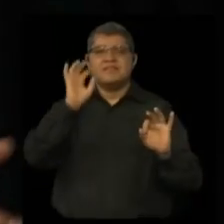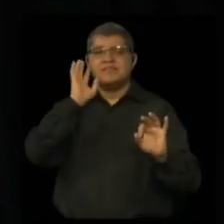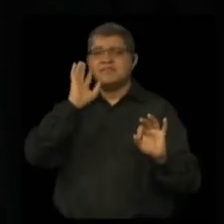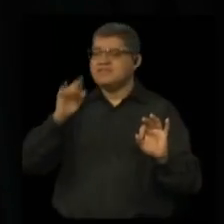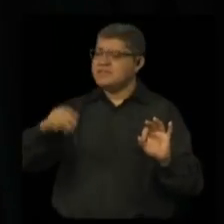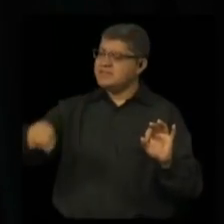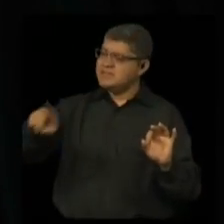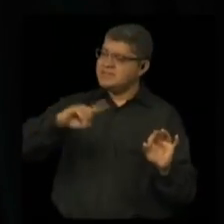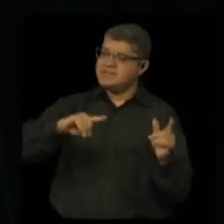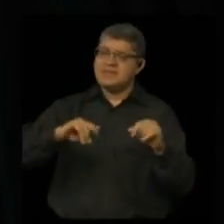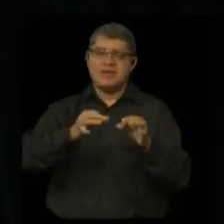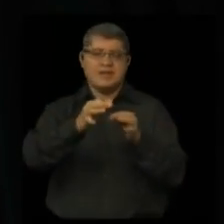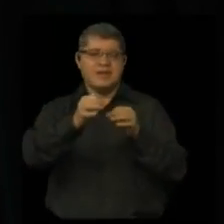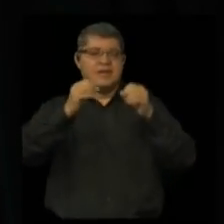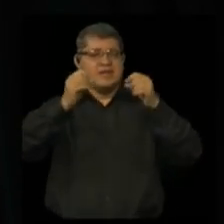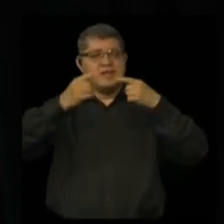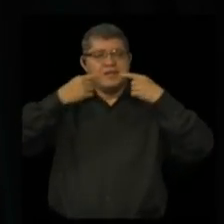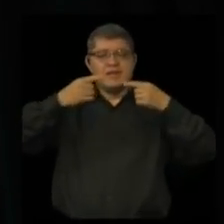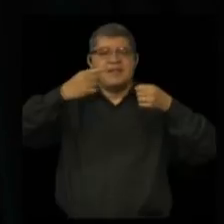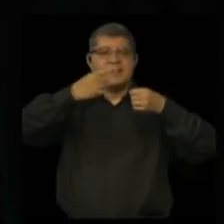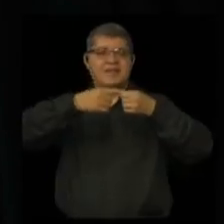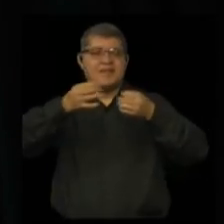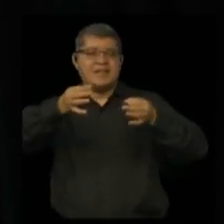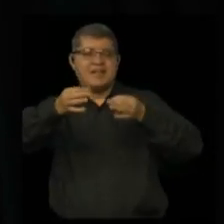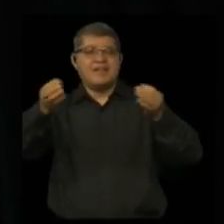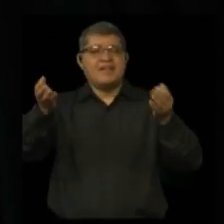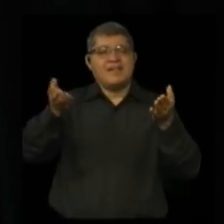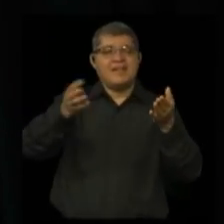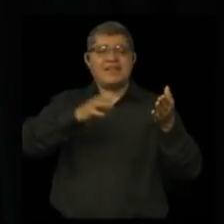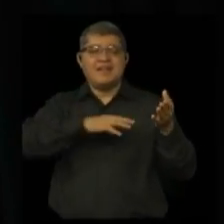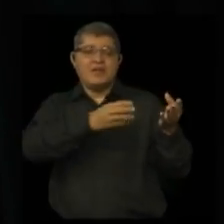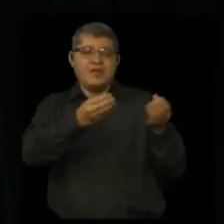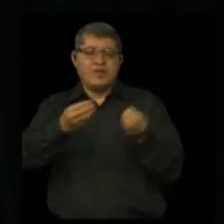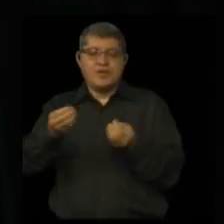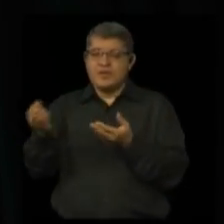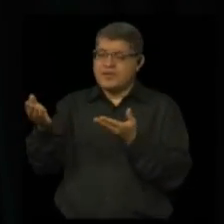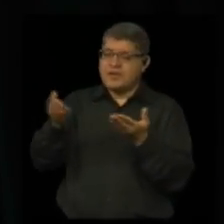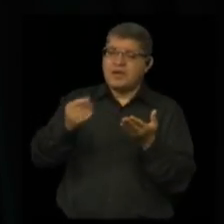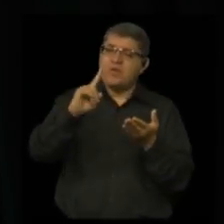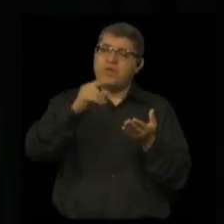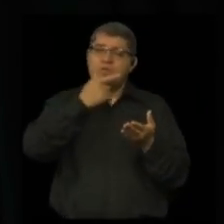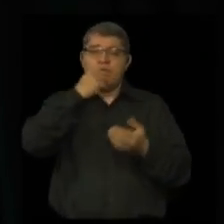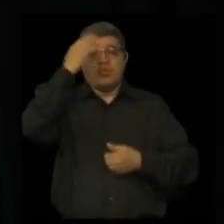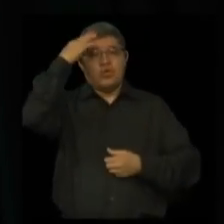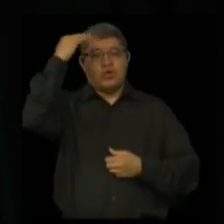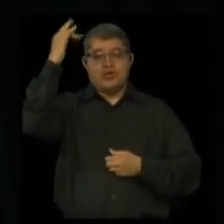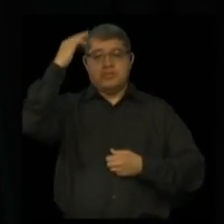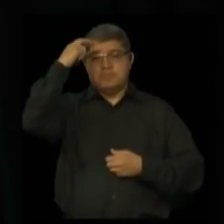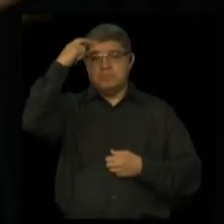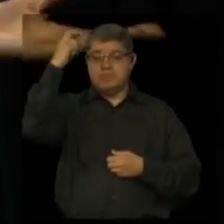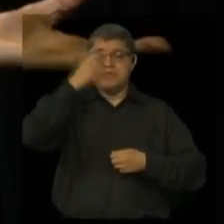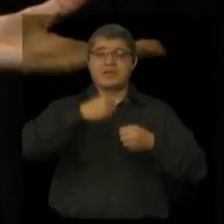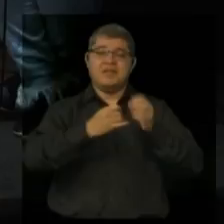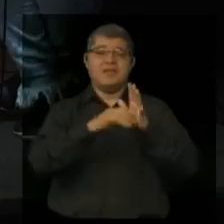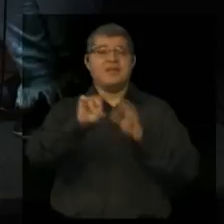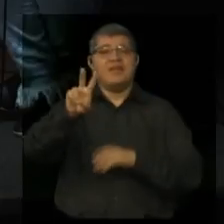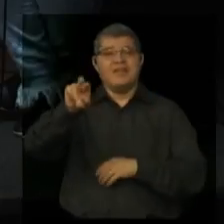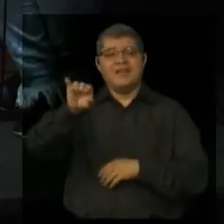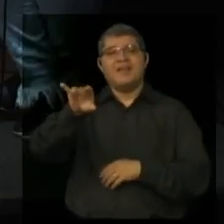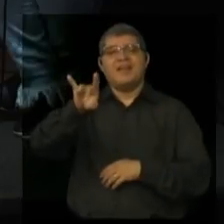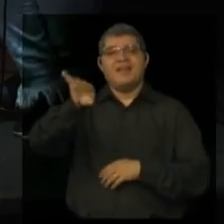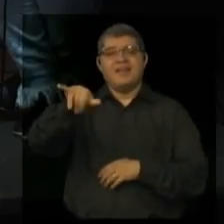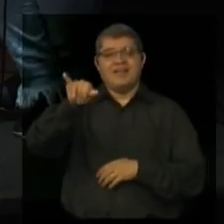Estamos de volta com o programa Musicidade. No programa de hoje estamos recebendo um poliartista de Camaçari, Ivanildo